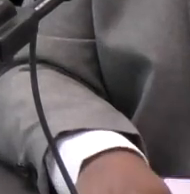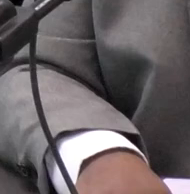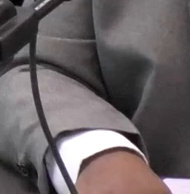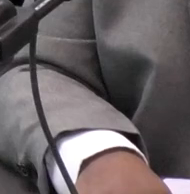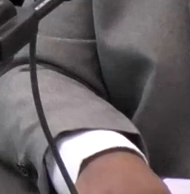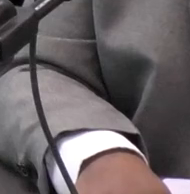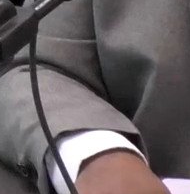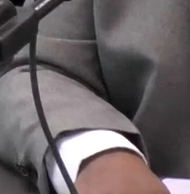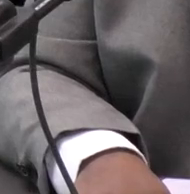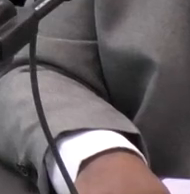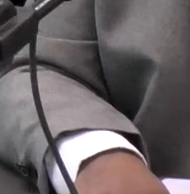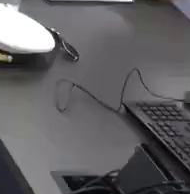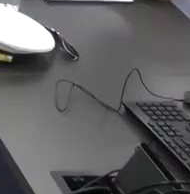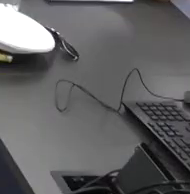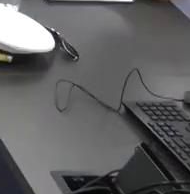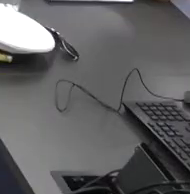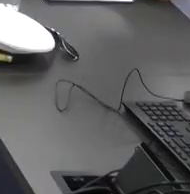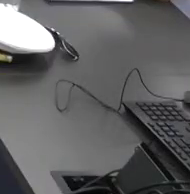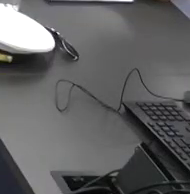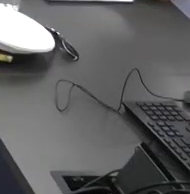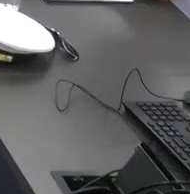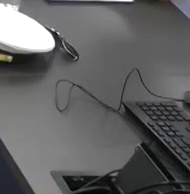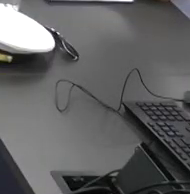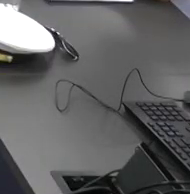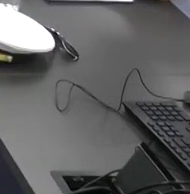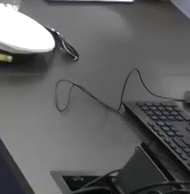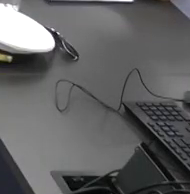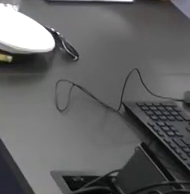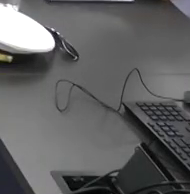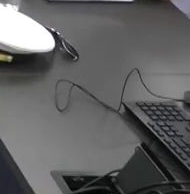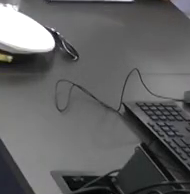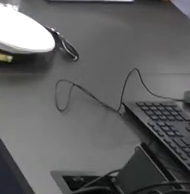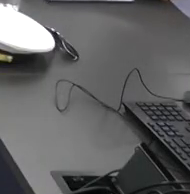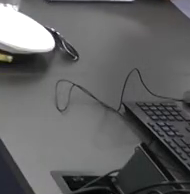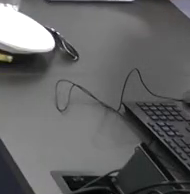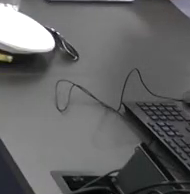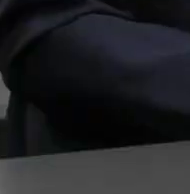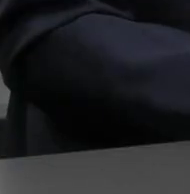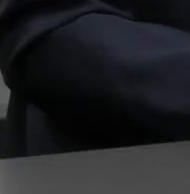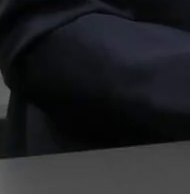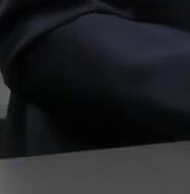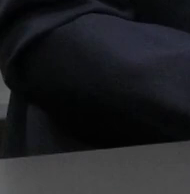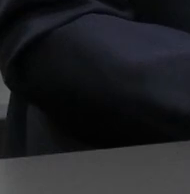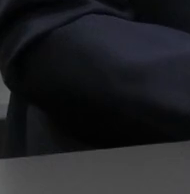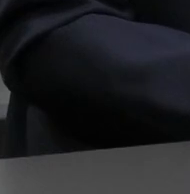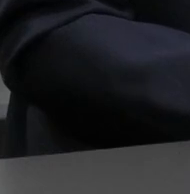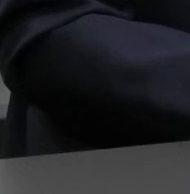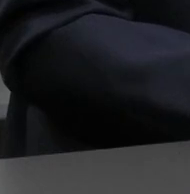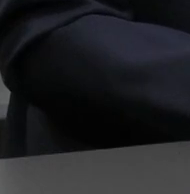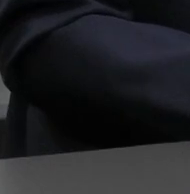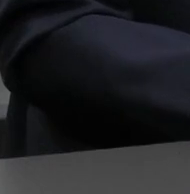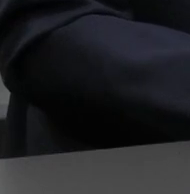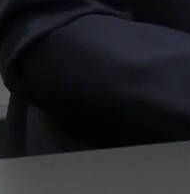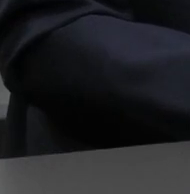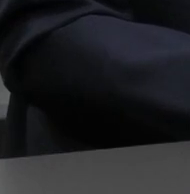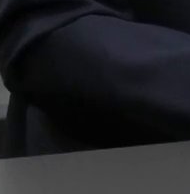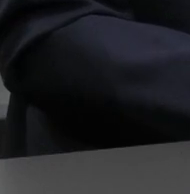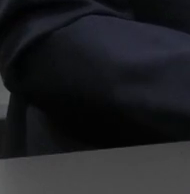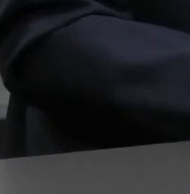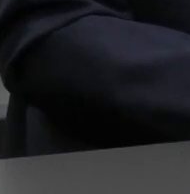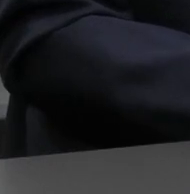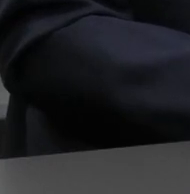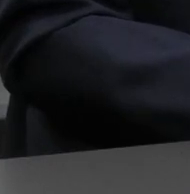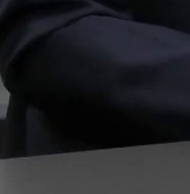Para isso é importante, essa pergunta, porque no início desse ano a gente fez uma audiência pública para tratar justamente desse